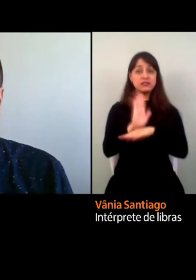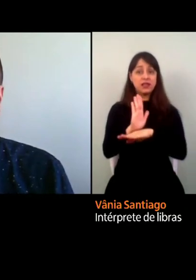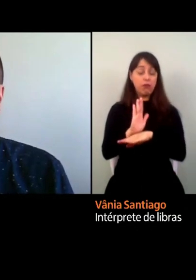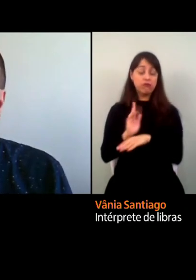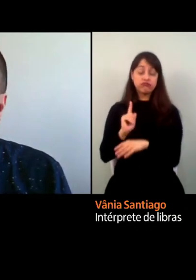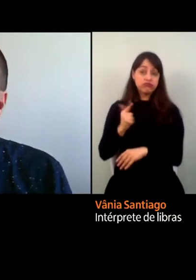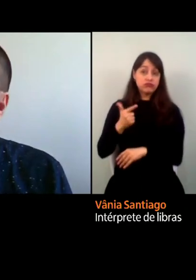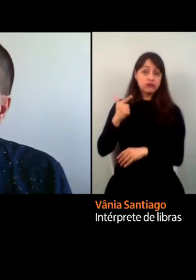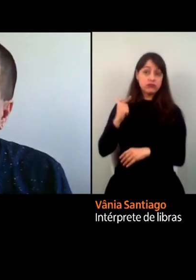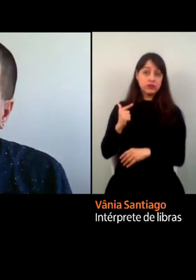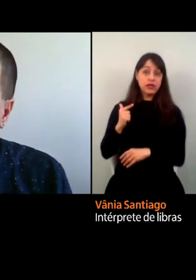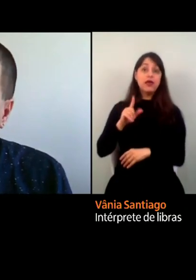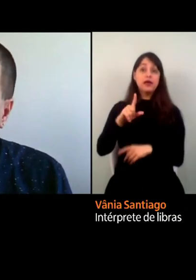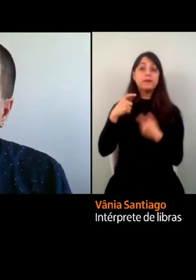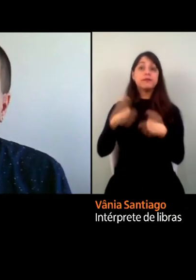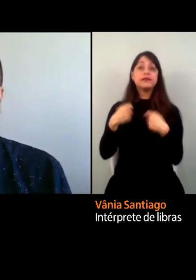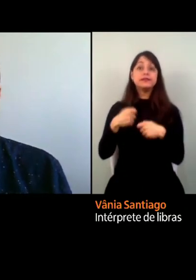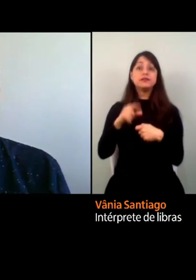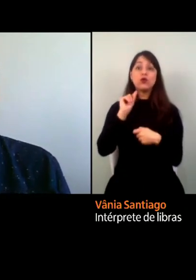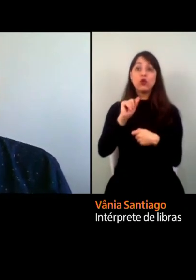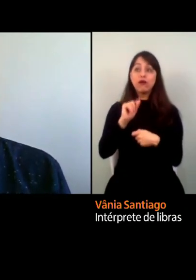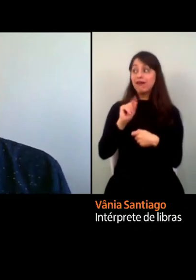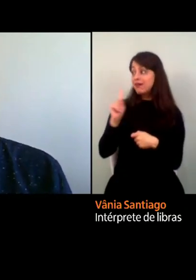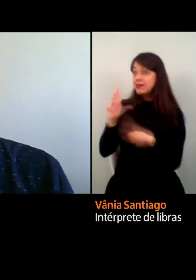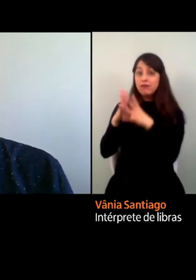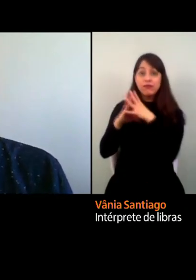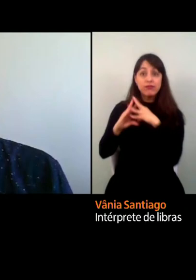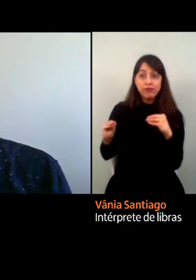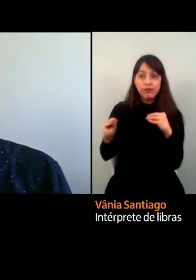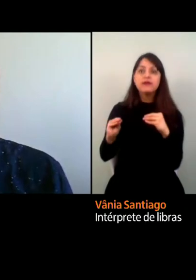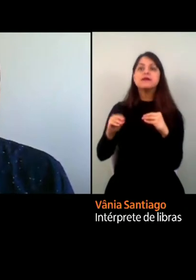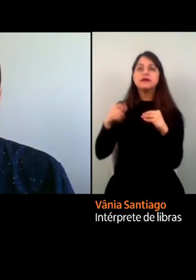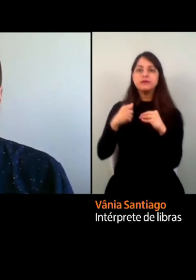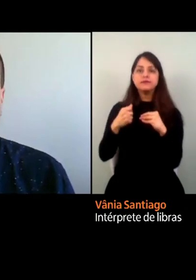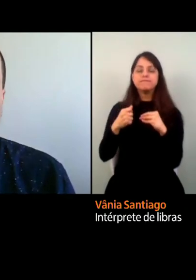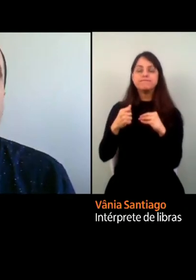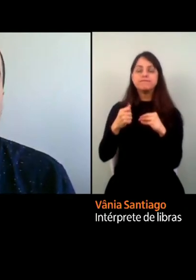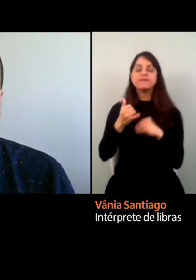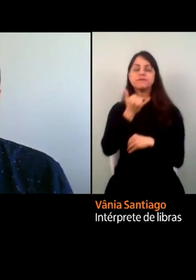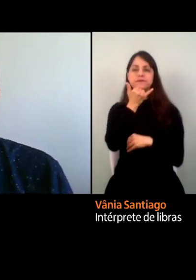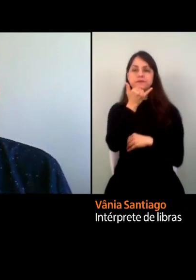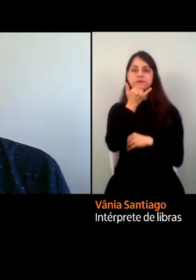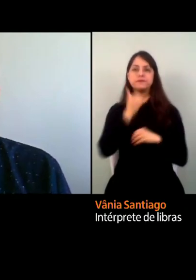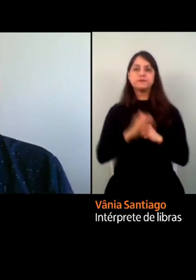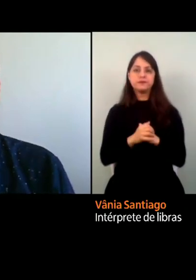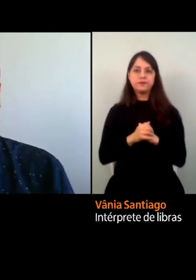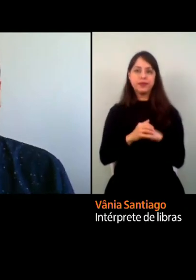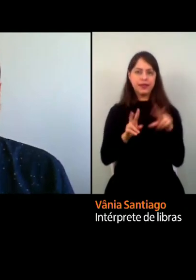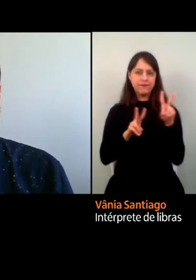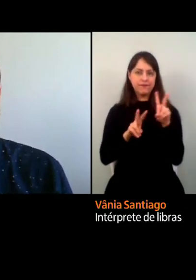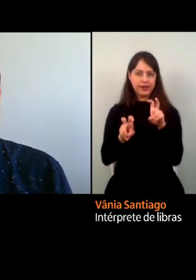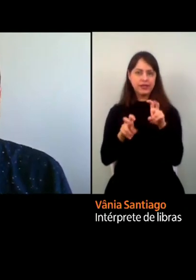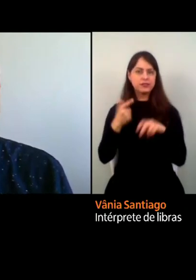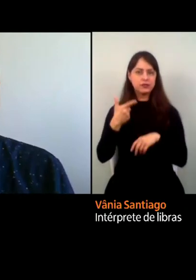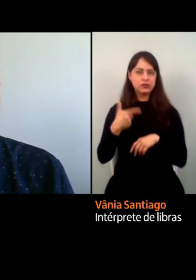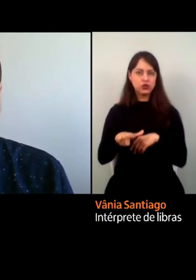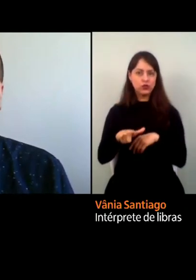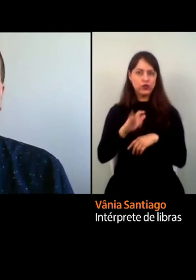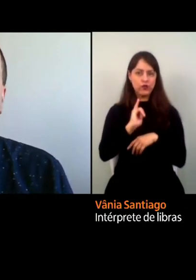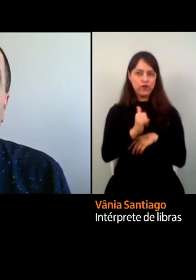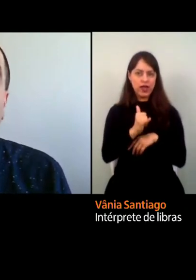seu dever refazê-las. Ou melhor, desculpa, vou falar de novo essa última frase. Tais